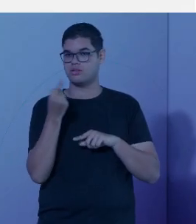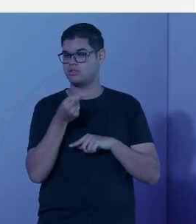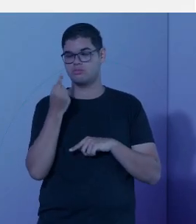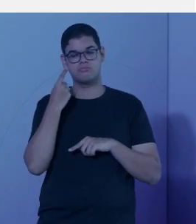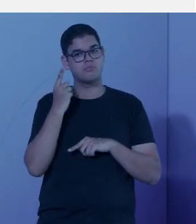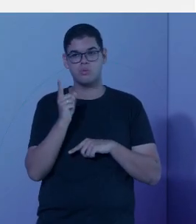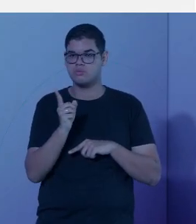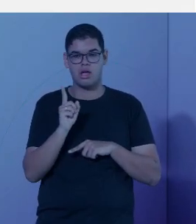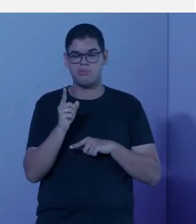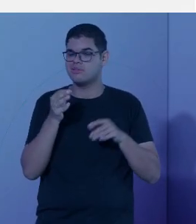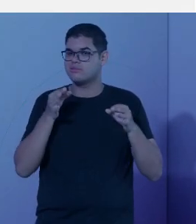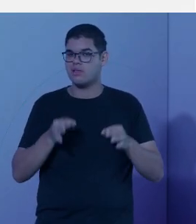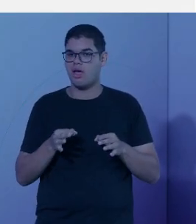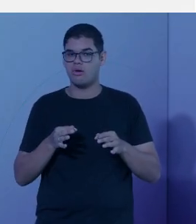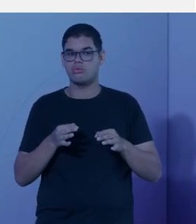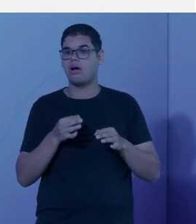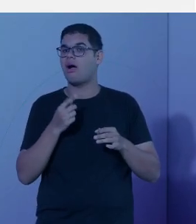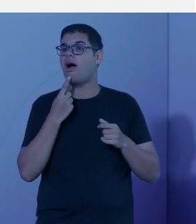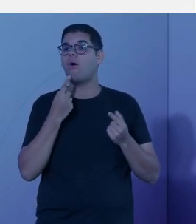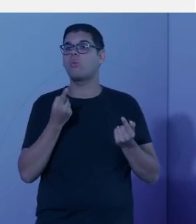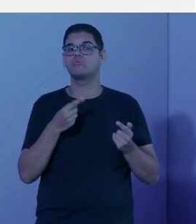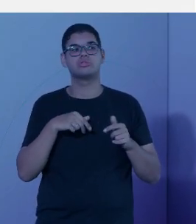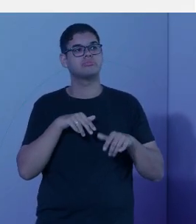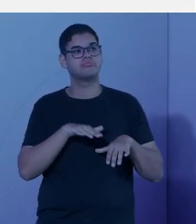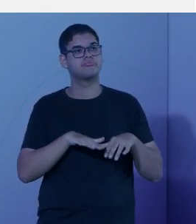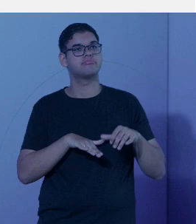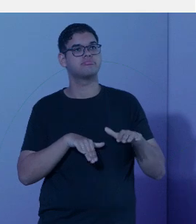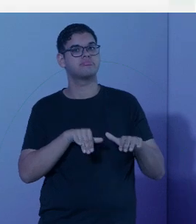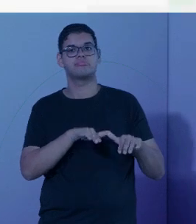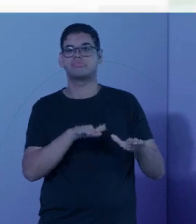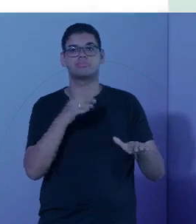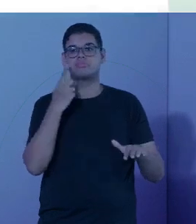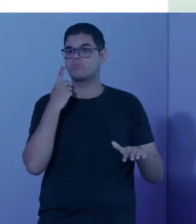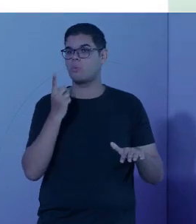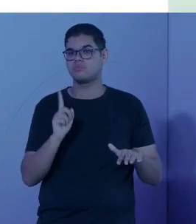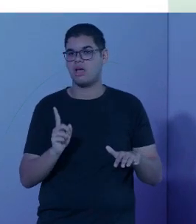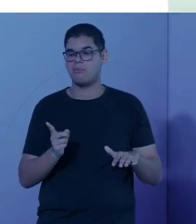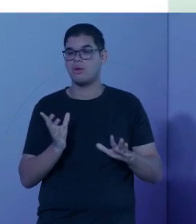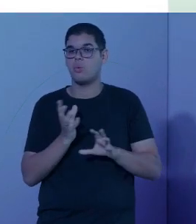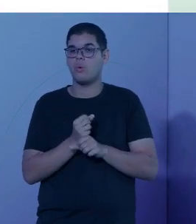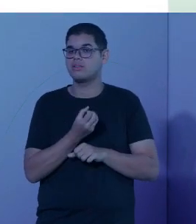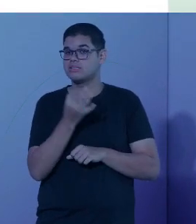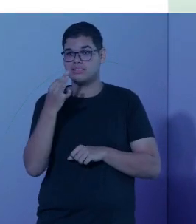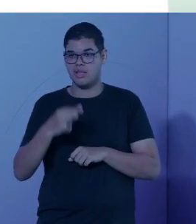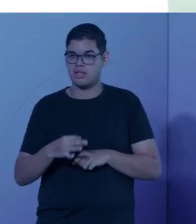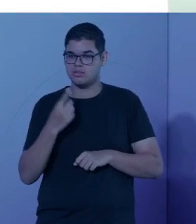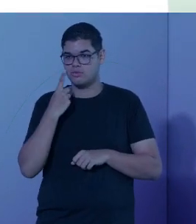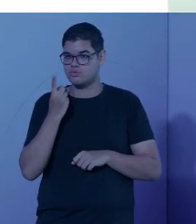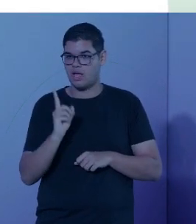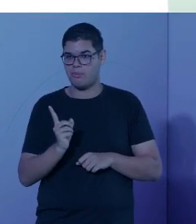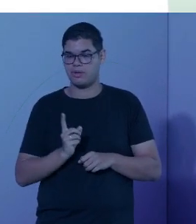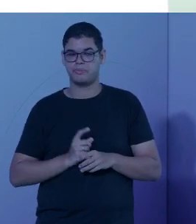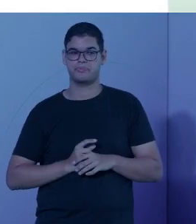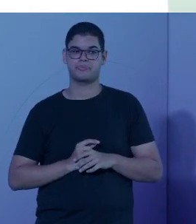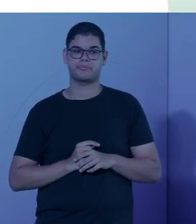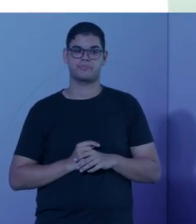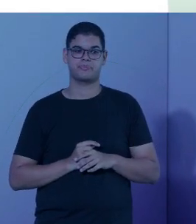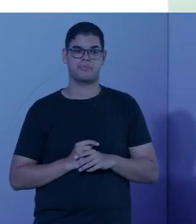está nesse fluxo, né, porque isso não é transparente, por enquanto, e